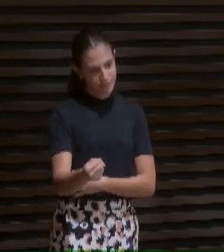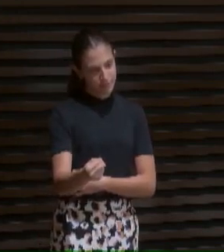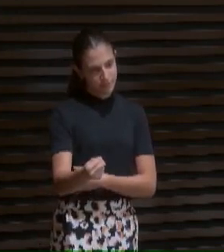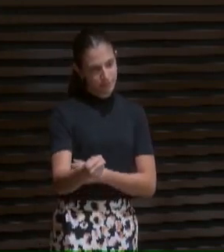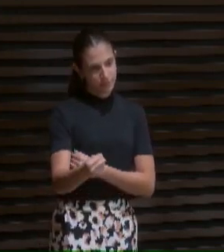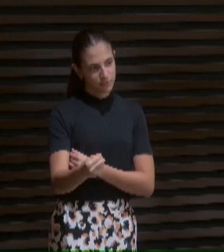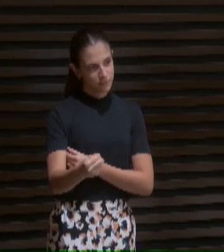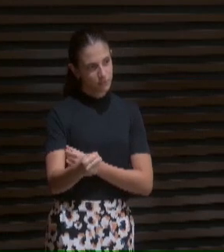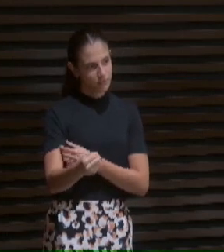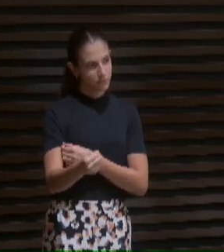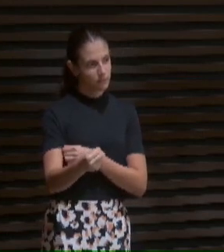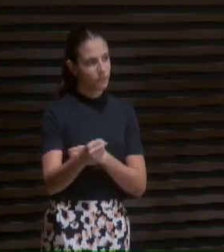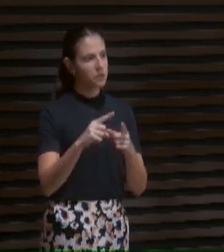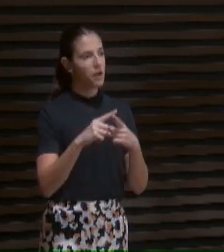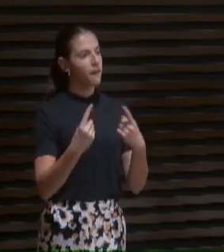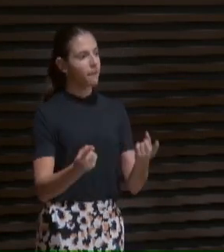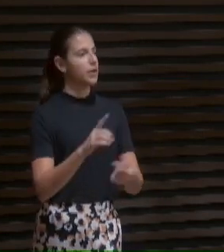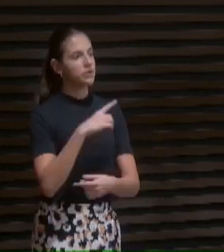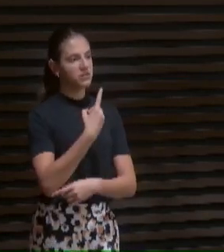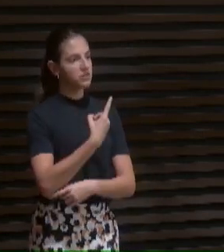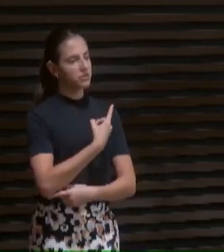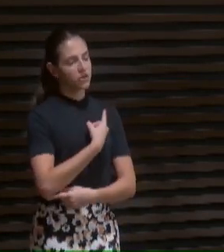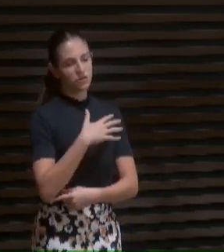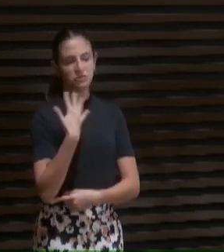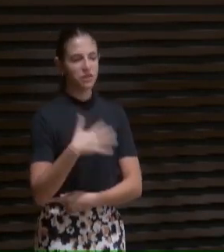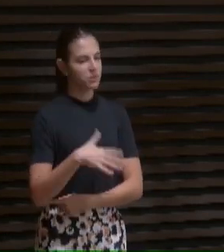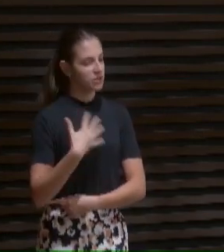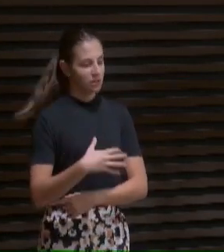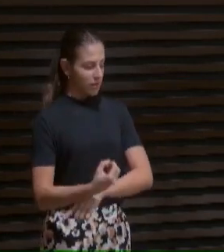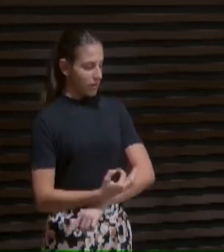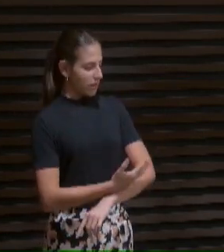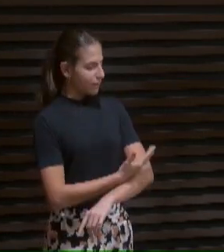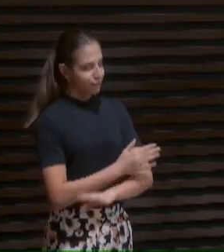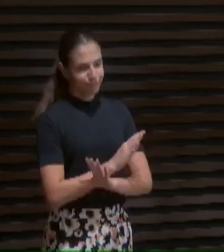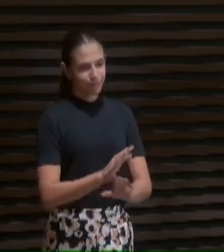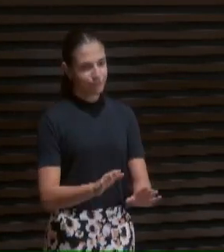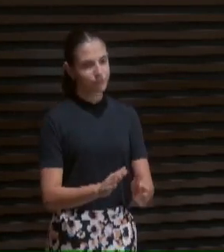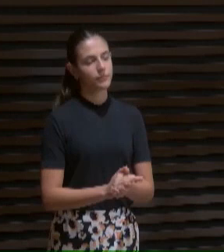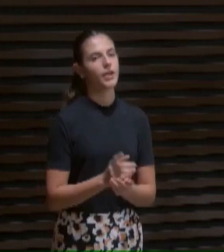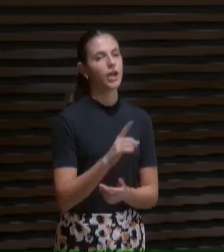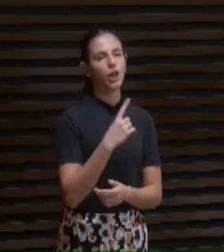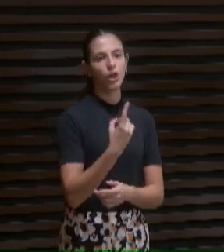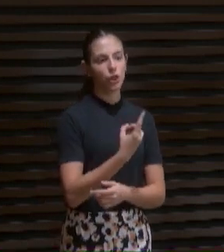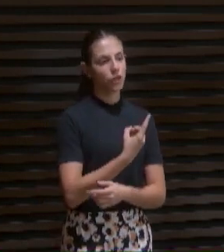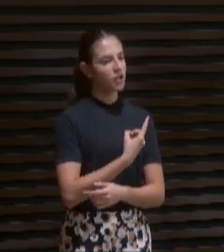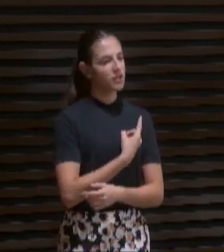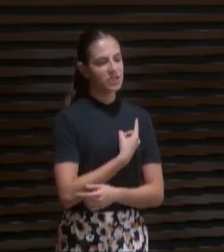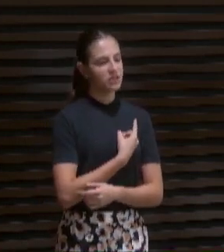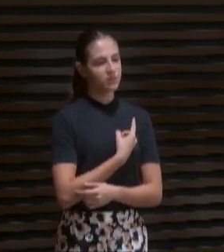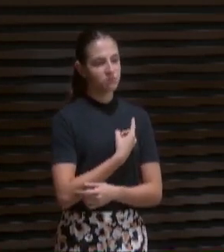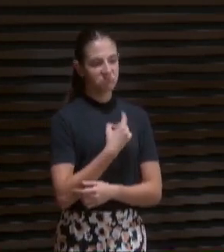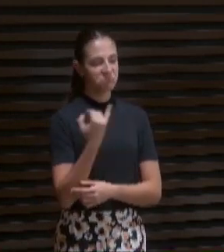Mas nós não nos arrepiamos mais. nós não nos indignamos